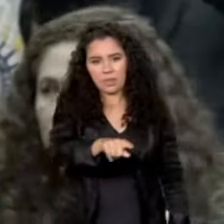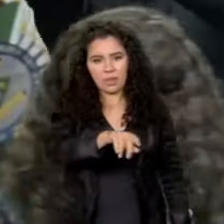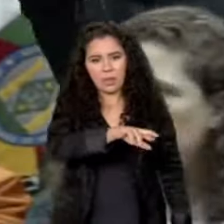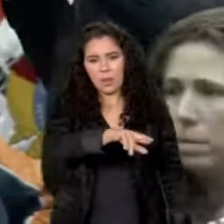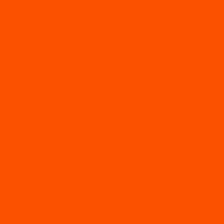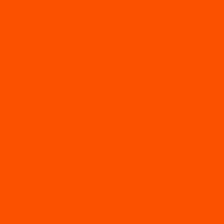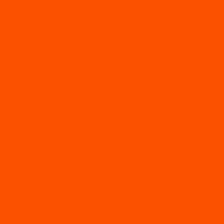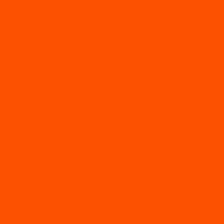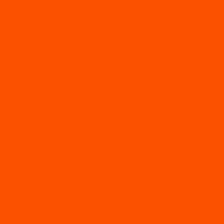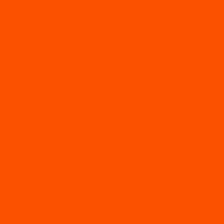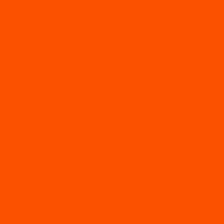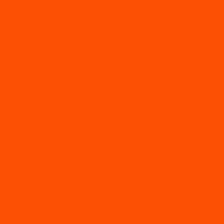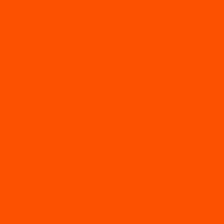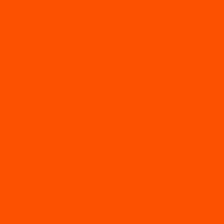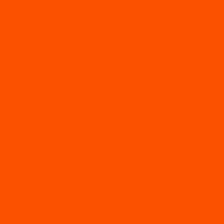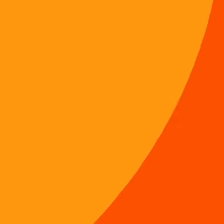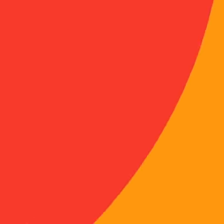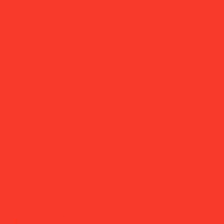levadas.